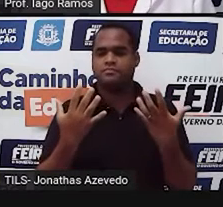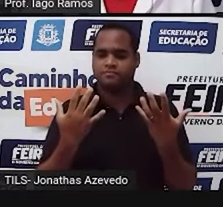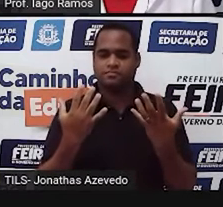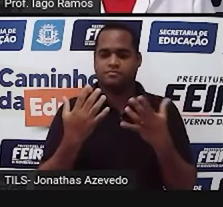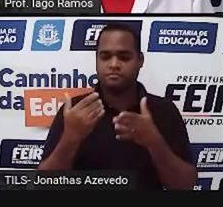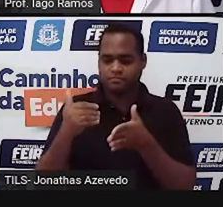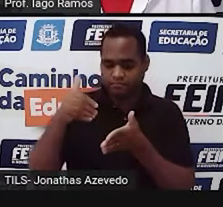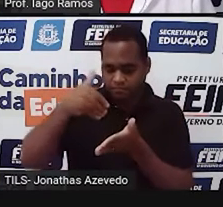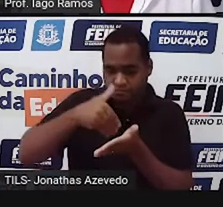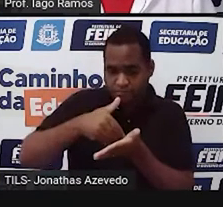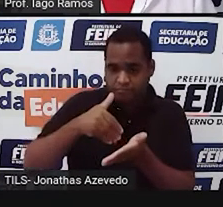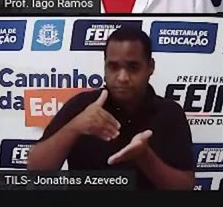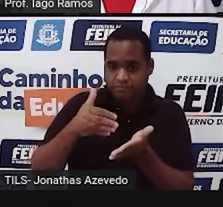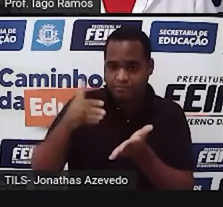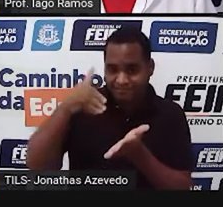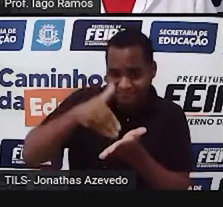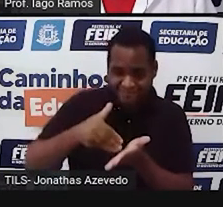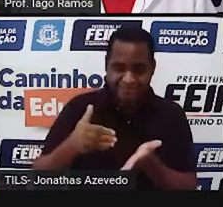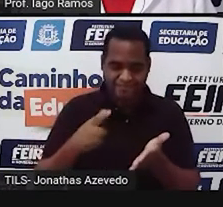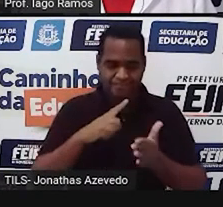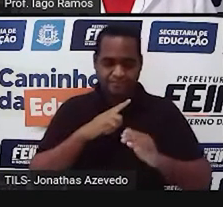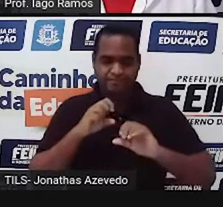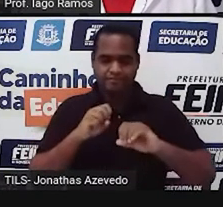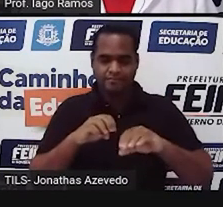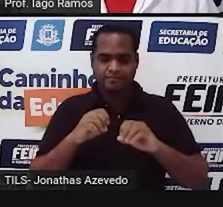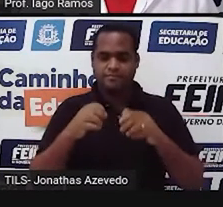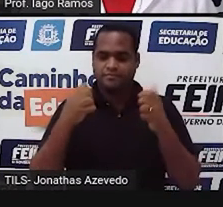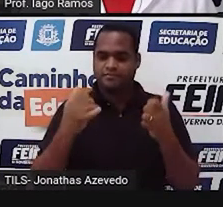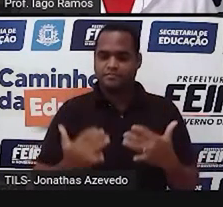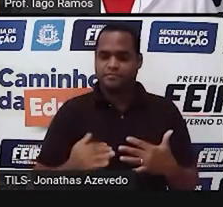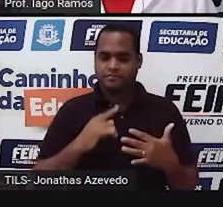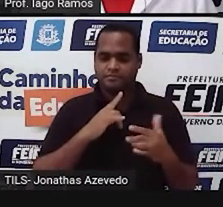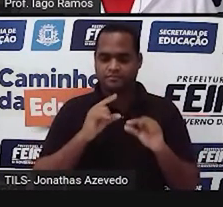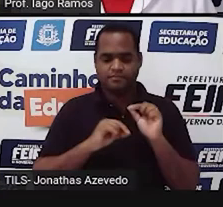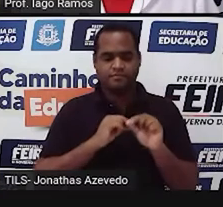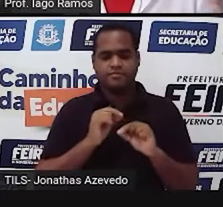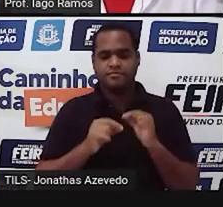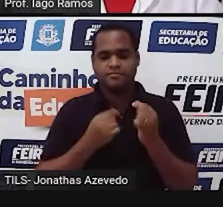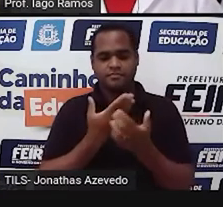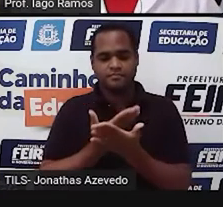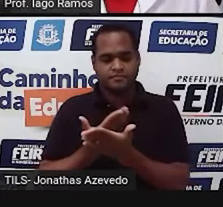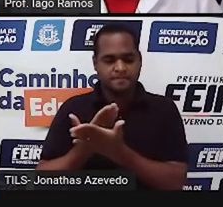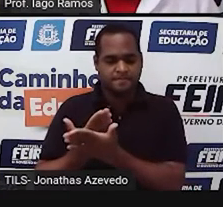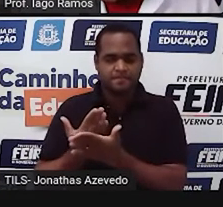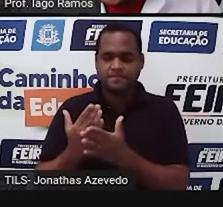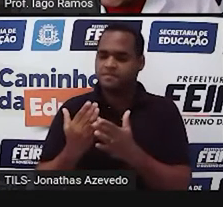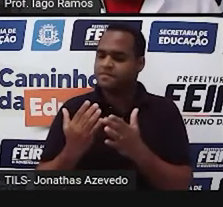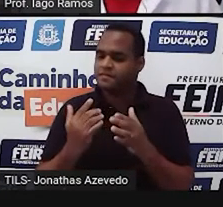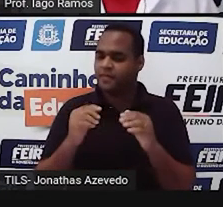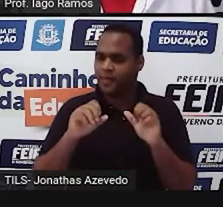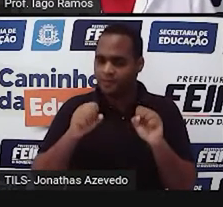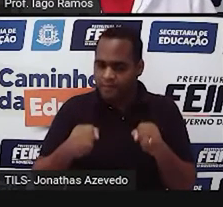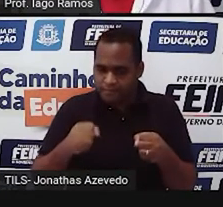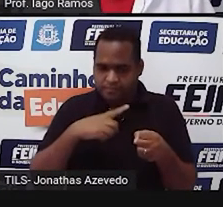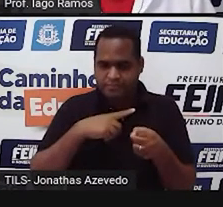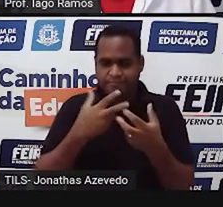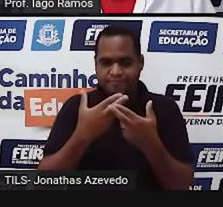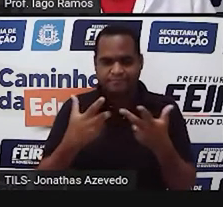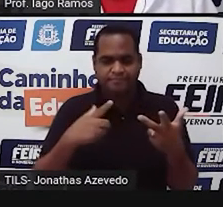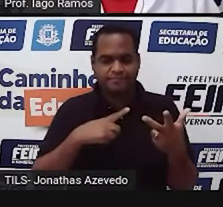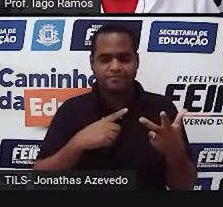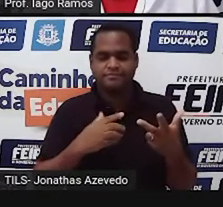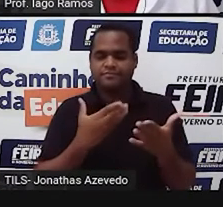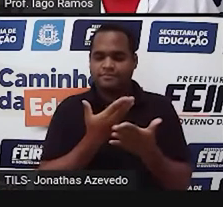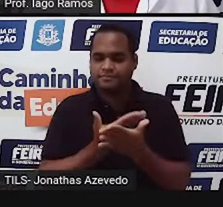até essa aula a gente já teve a oportunidade de estudar bastante coisa e dessas bastantes coisas a gente